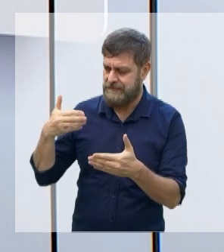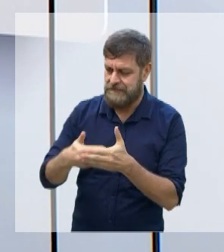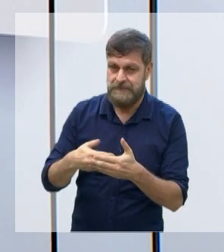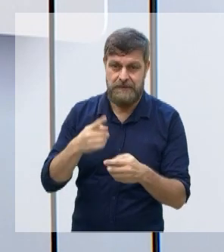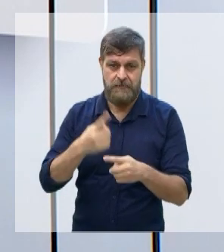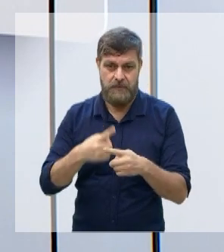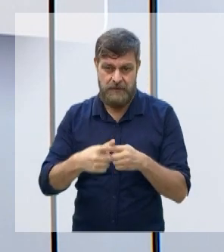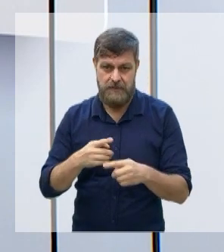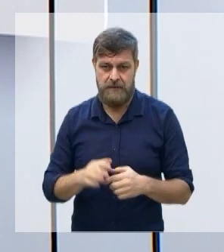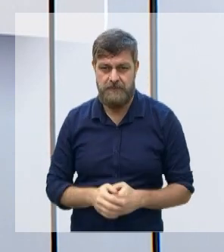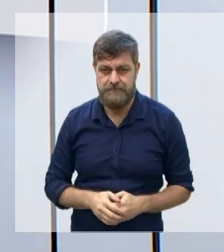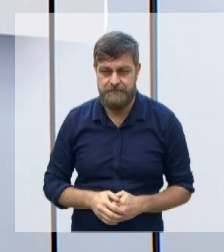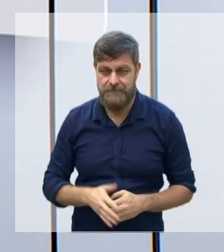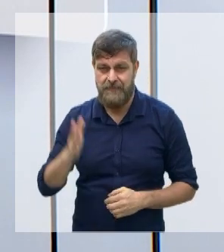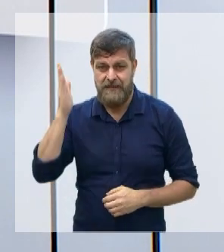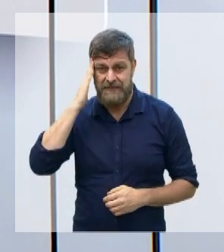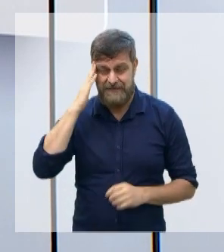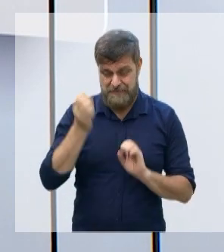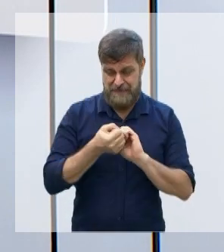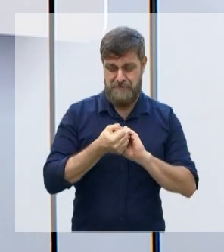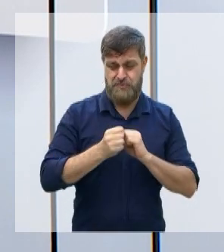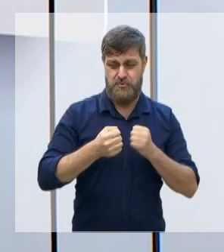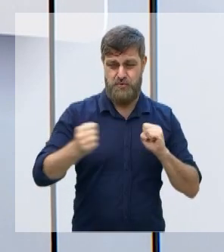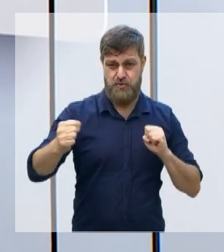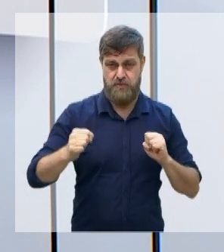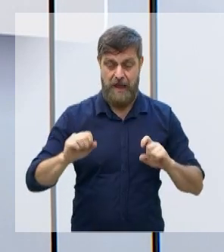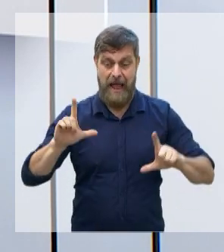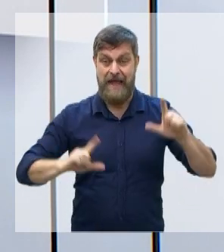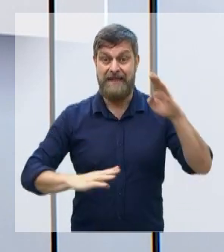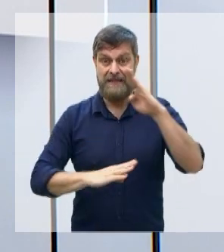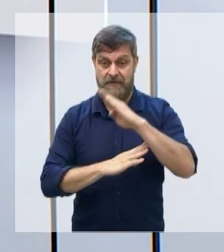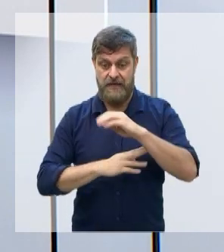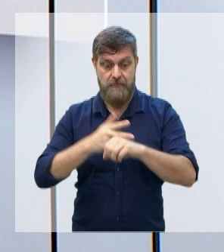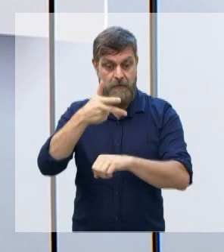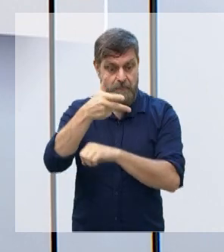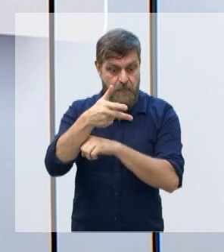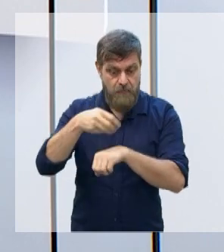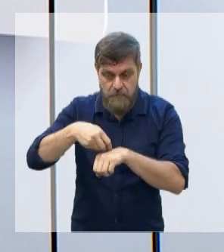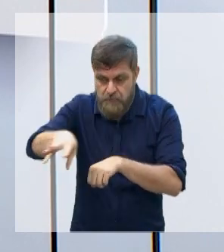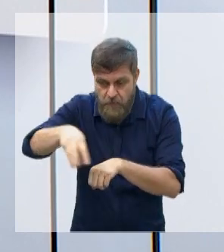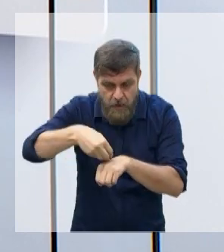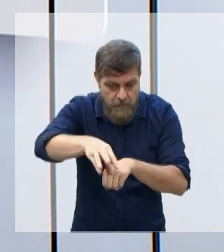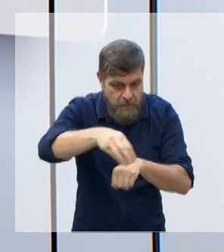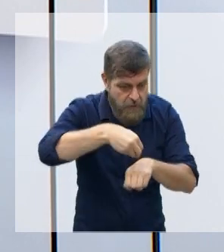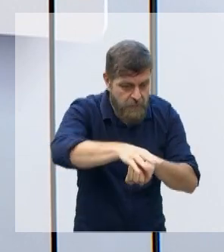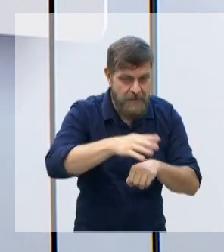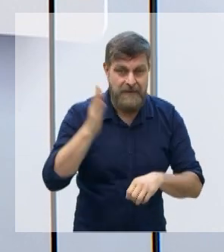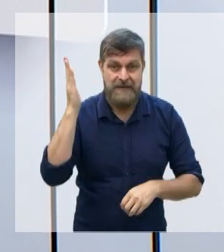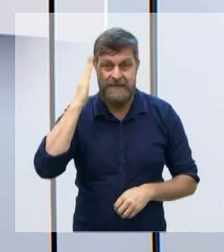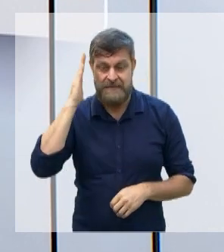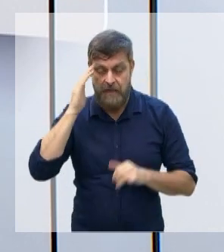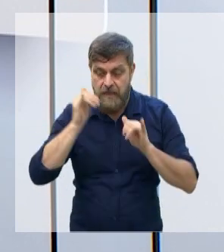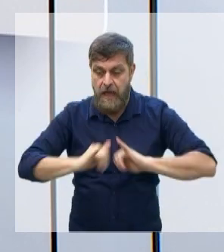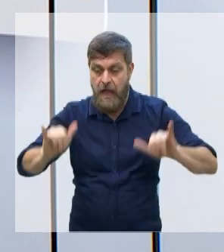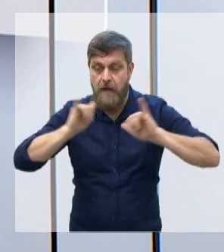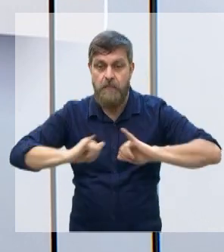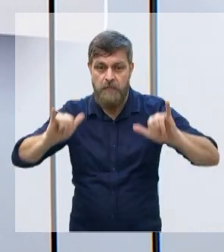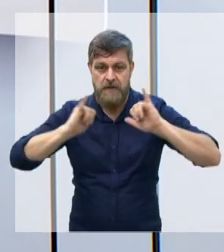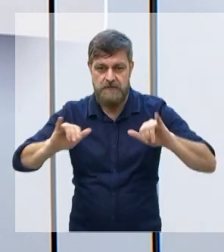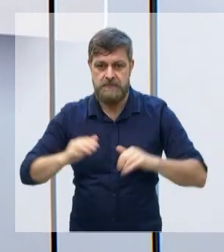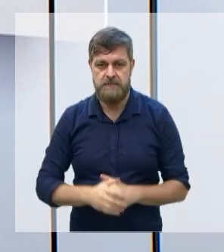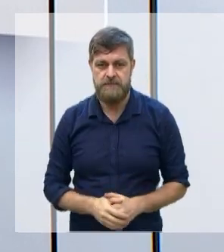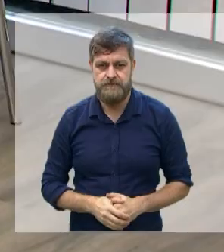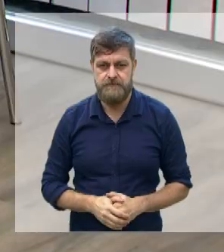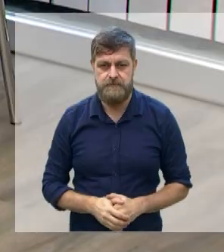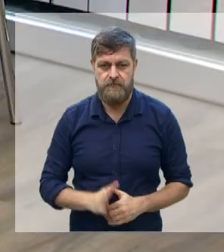contar a dá a dimensão que dá à tv câmara a propaganda e se essa publicidade que dá nomes